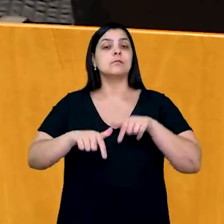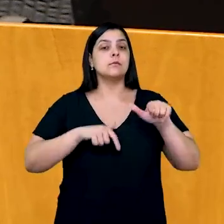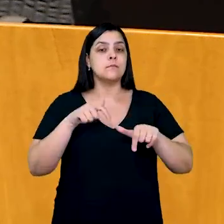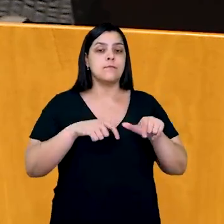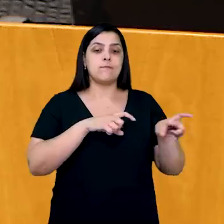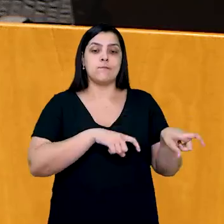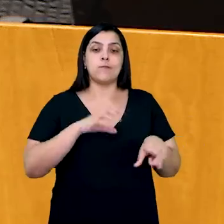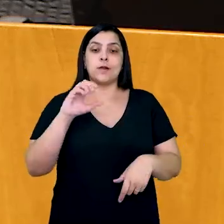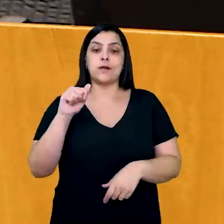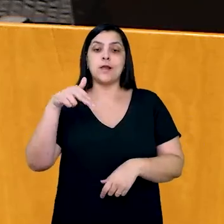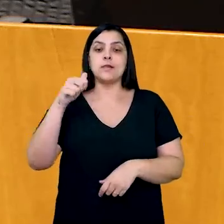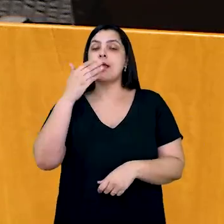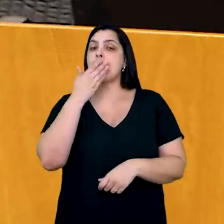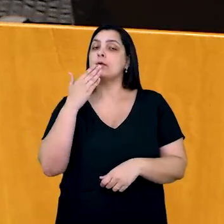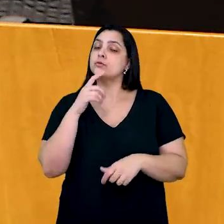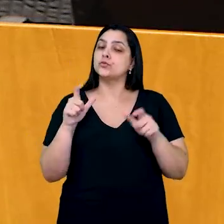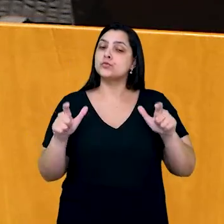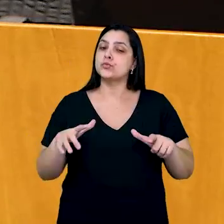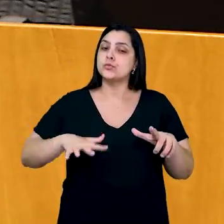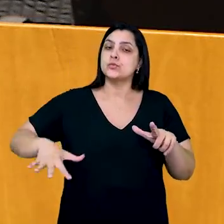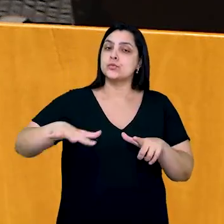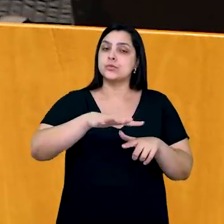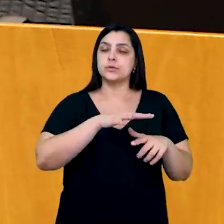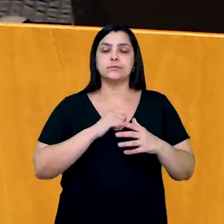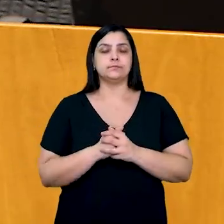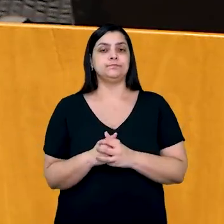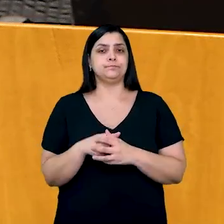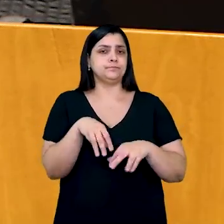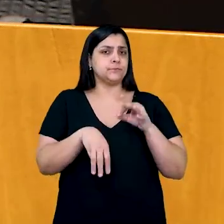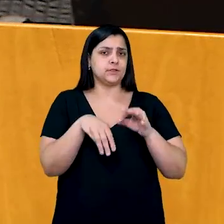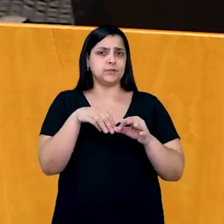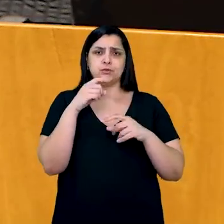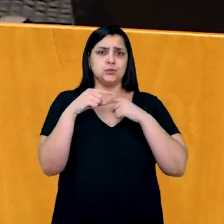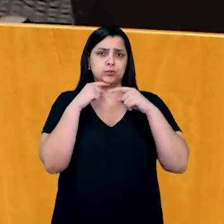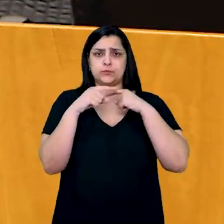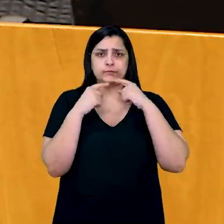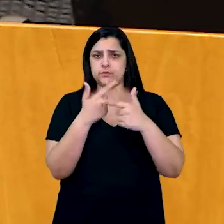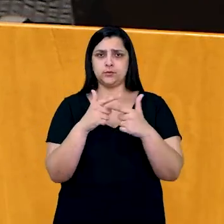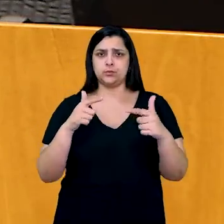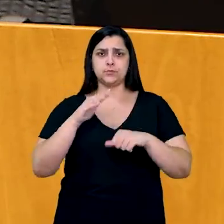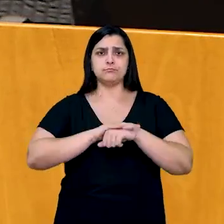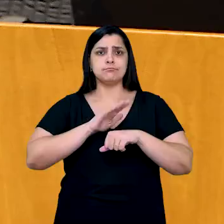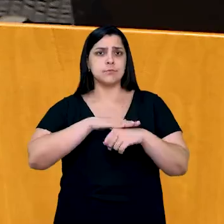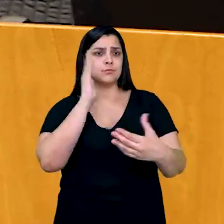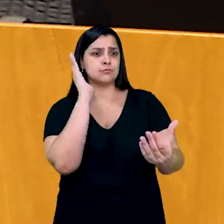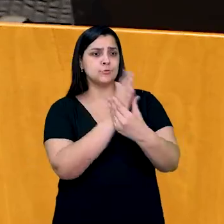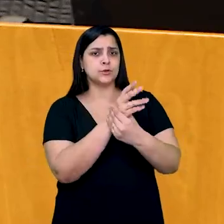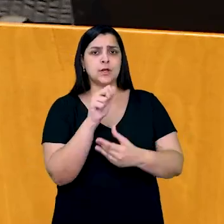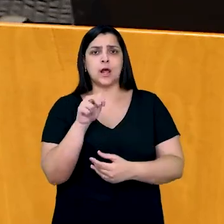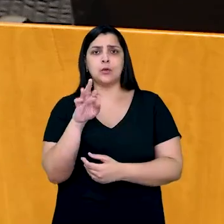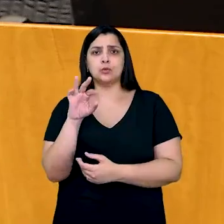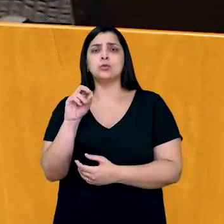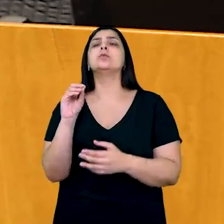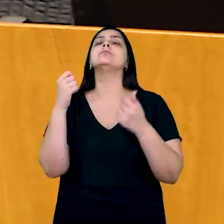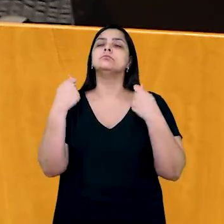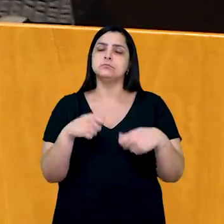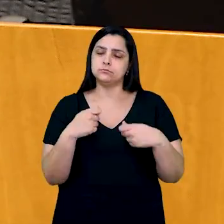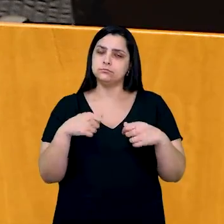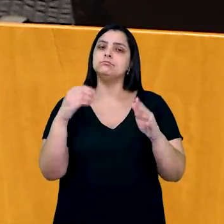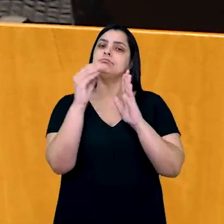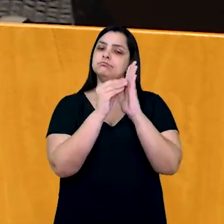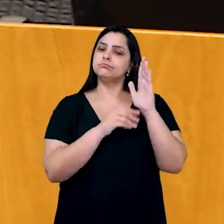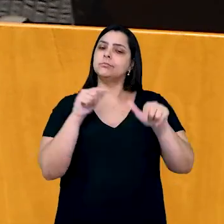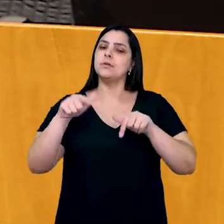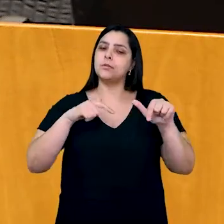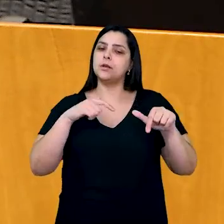nas lavouras de cana-de-açúcar da região. Para o ministro, não há dúvidas de que o autor da ação deve ser enquadrado